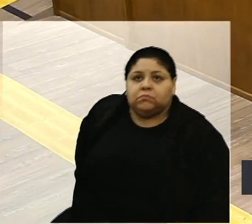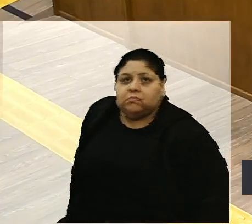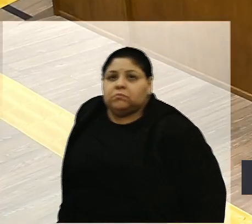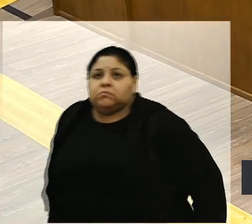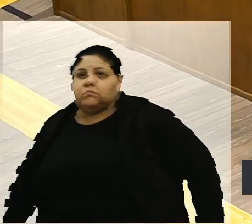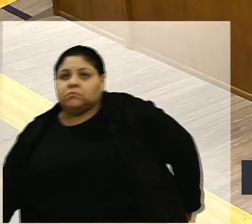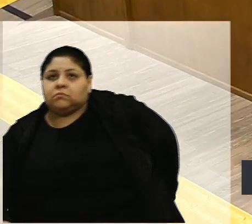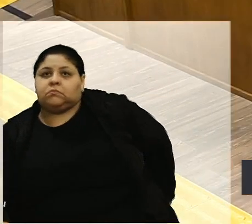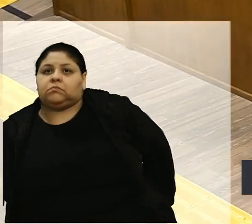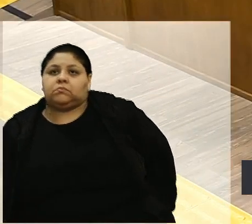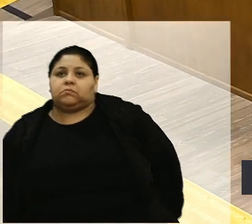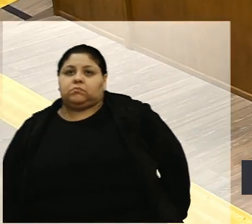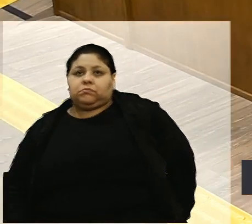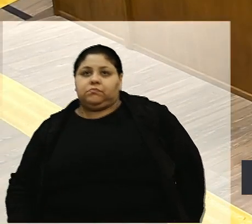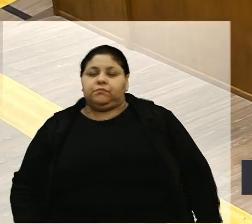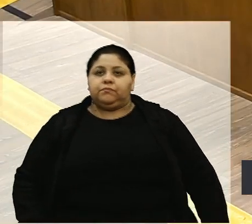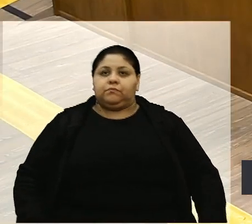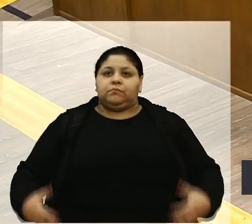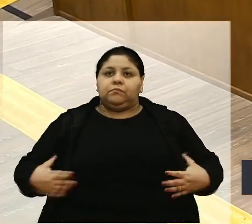Vice-vereador Adriano Bressan.